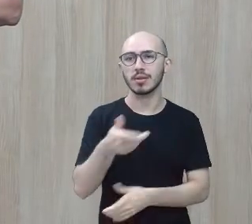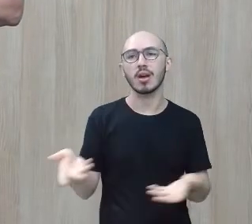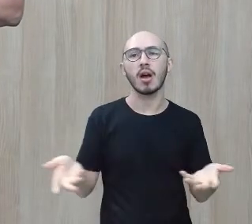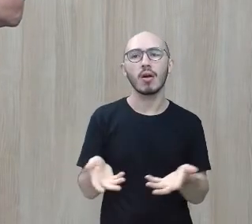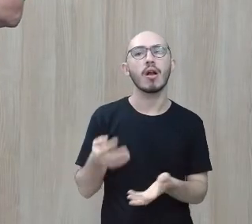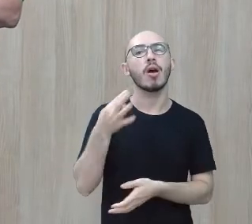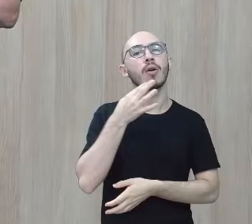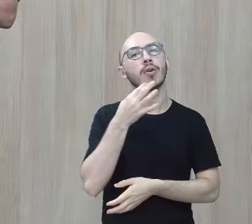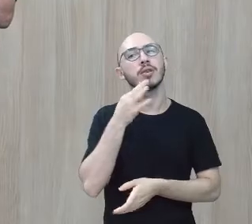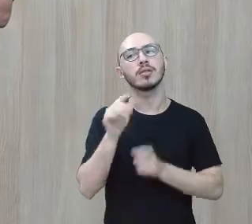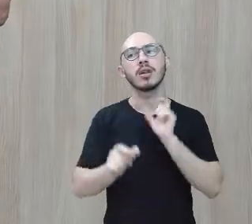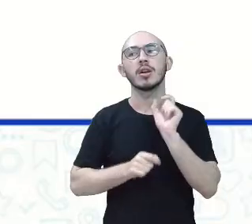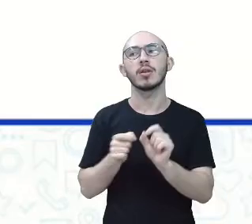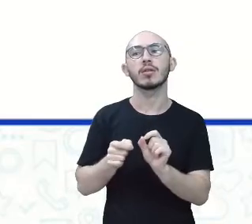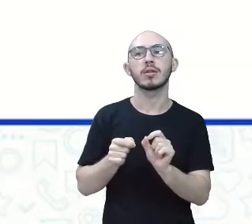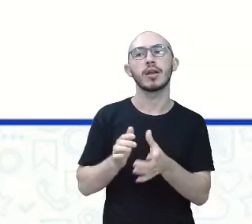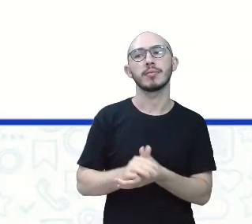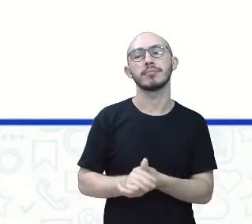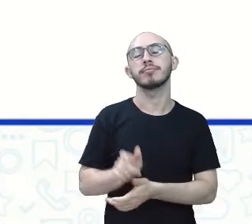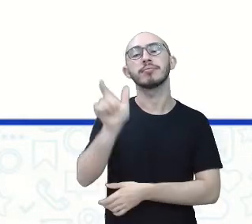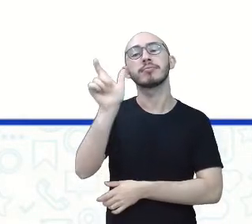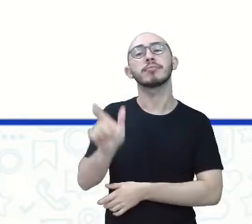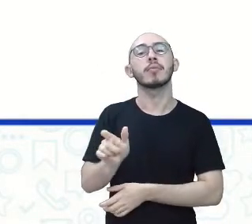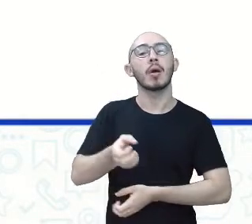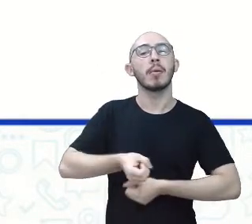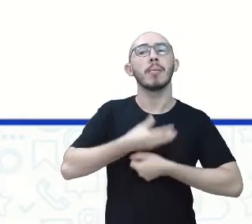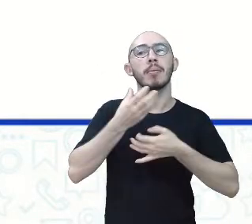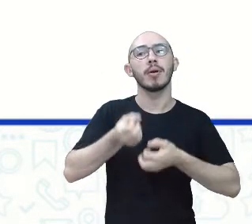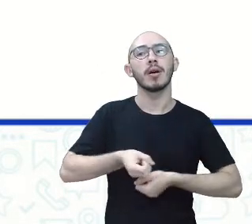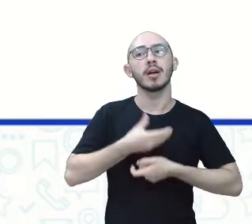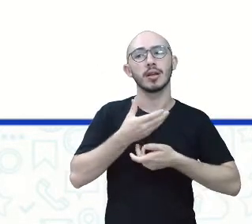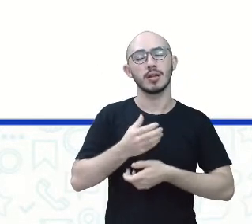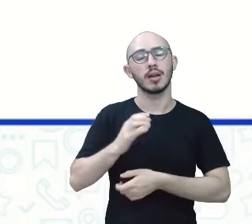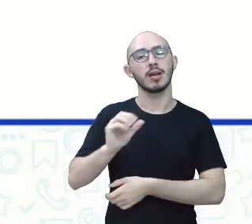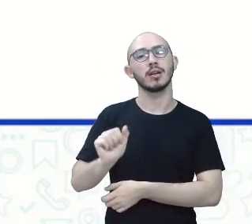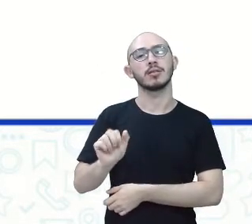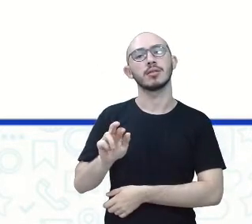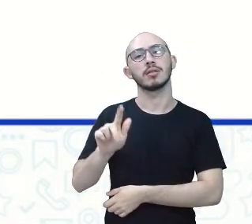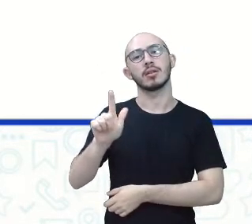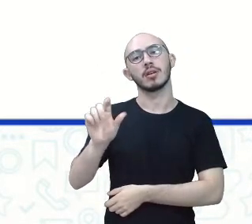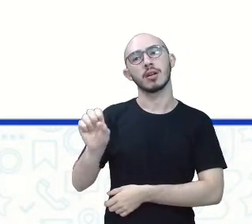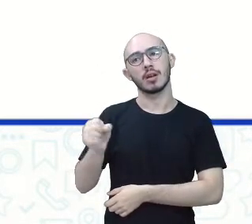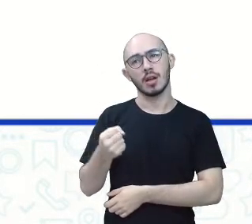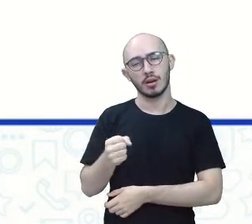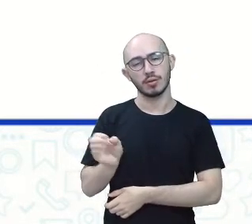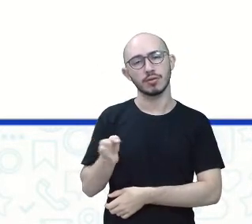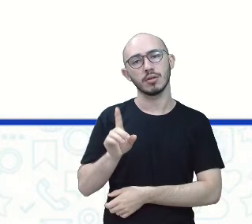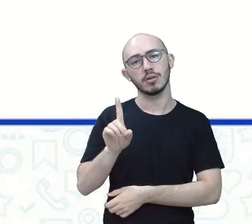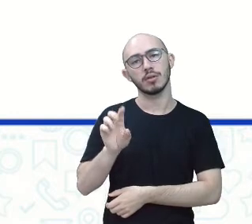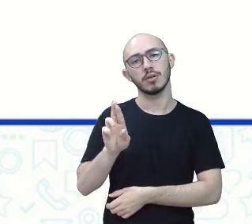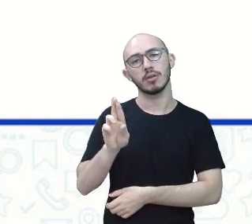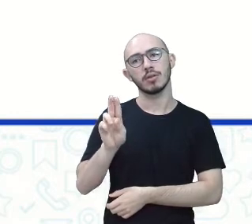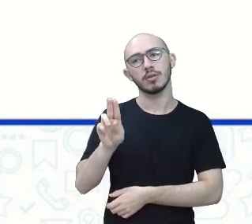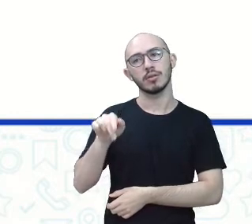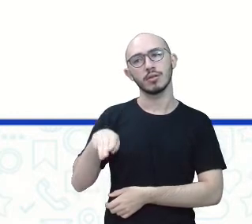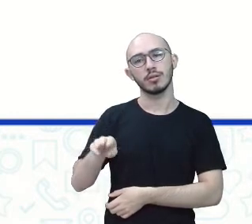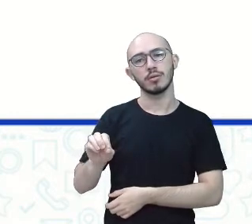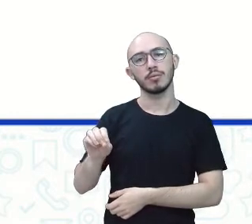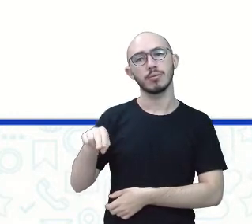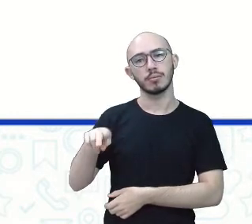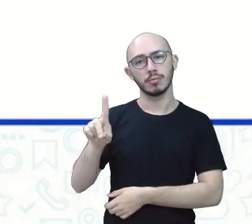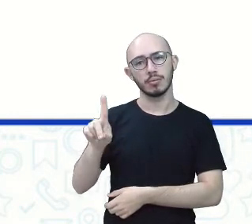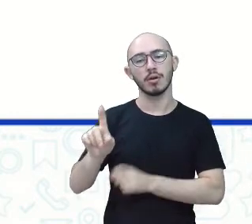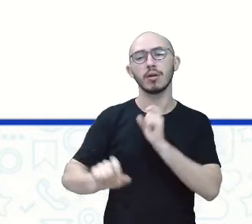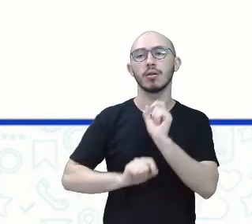um pouco sobre o poeta Carlos Drummond hoje, pessoal. Então, esse poeta, ele é